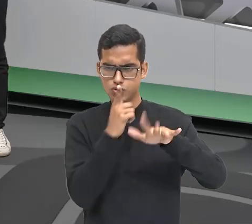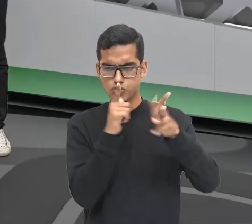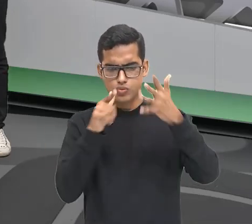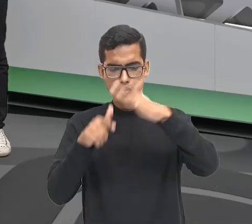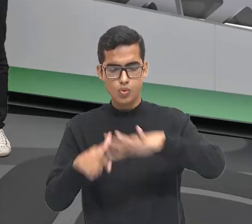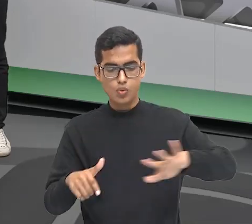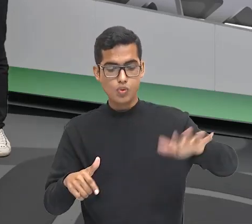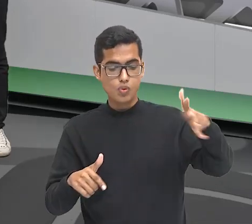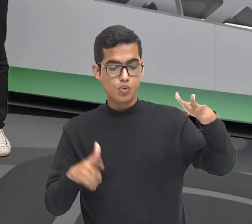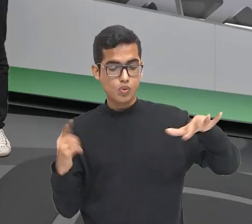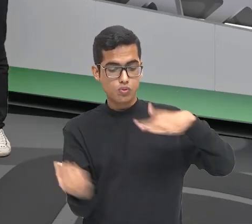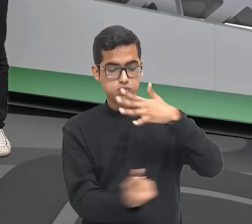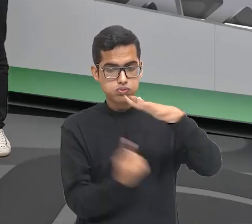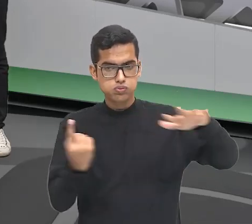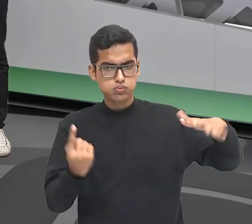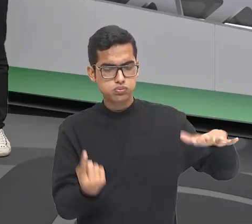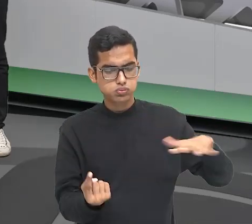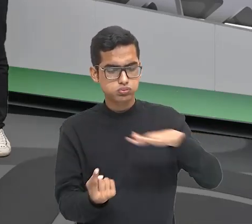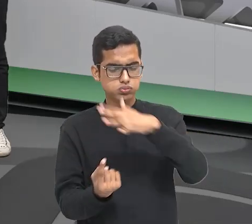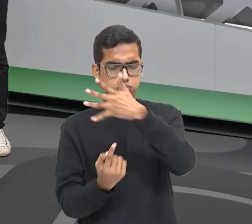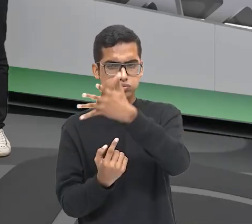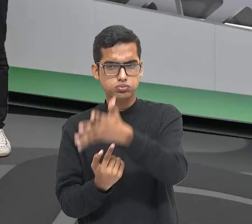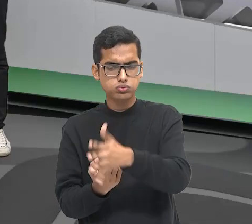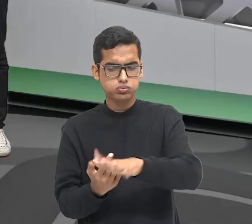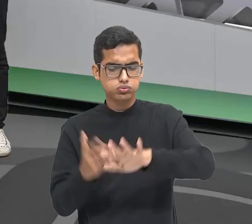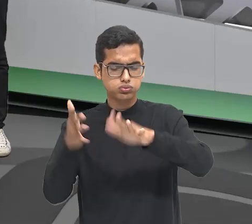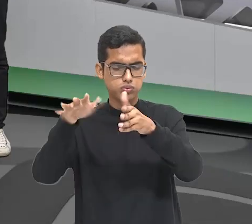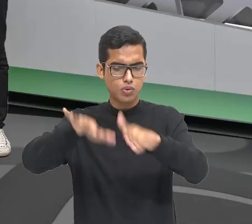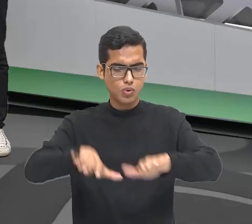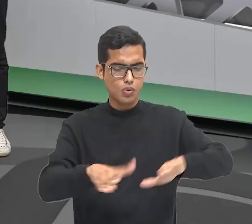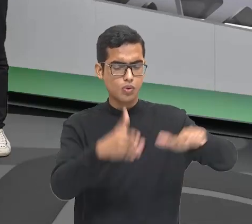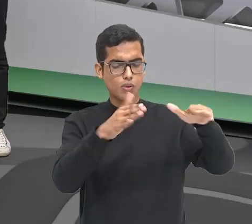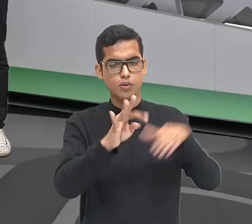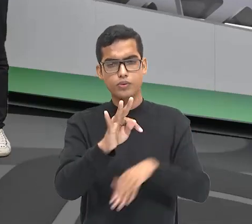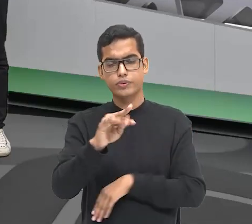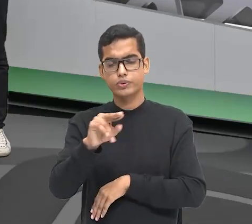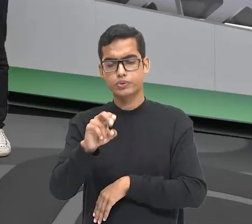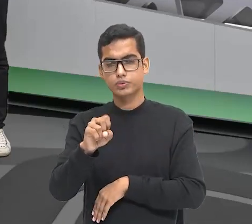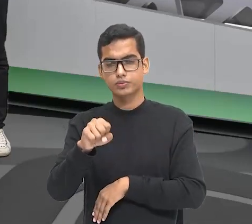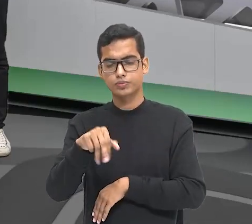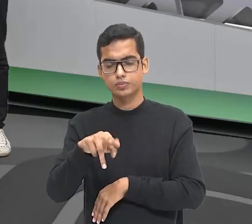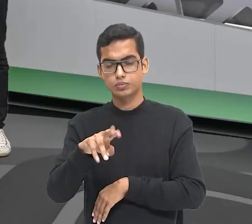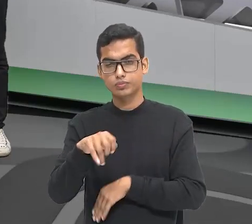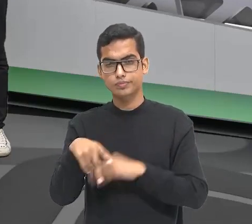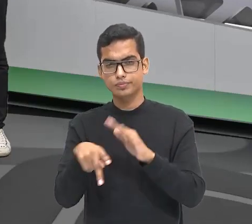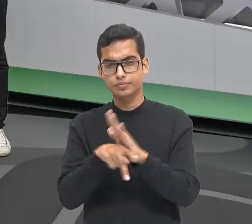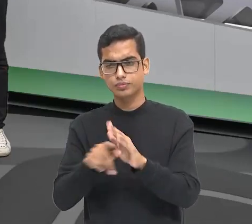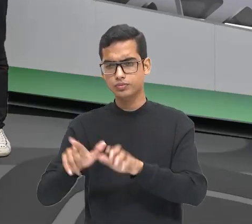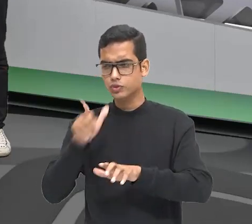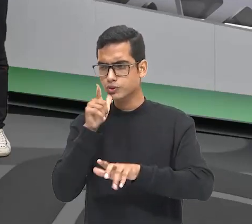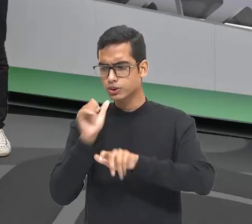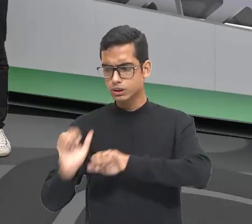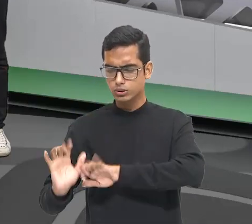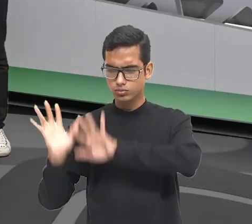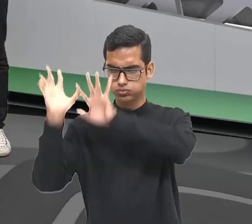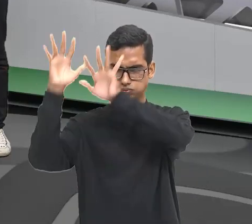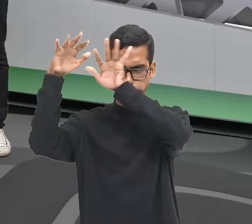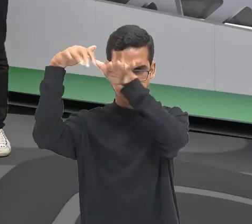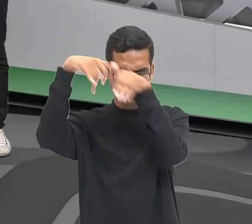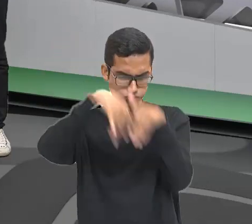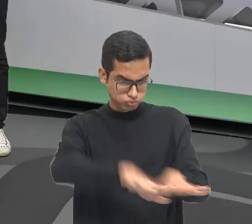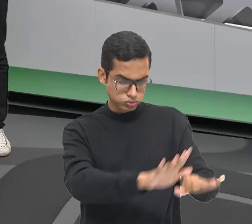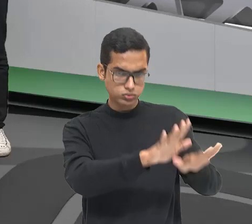do oceano, a gente vai ter um evento, né, que são os tsunamis, que é uma onda muito grande que